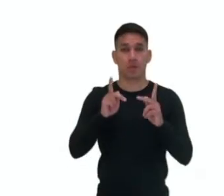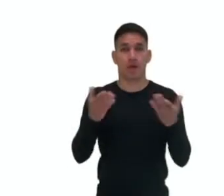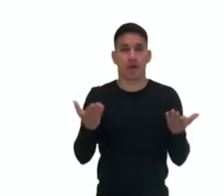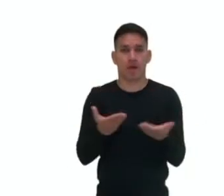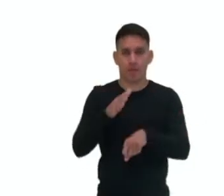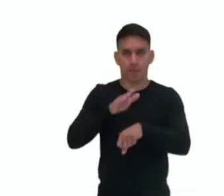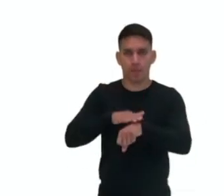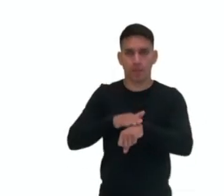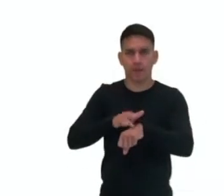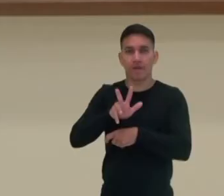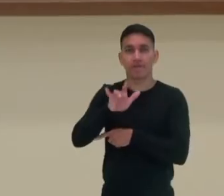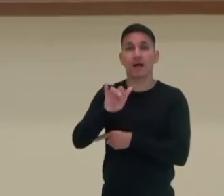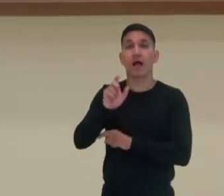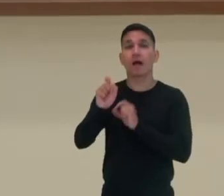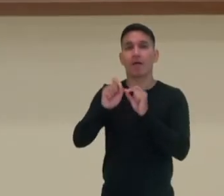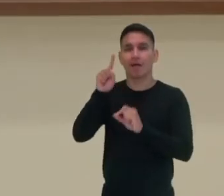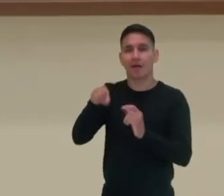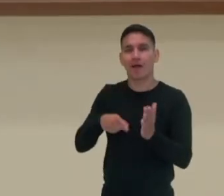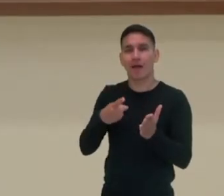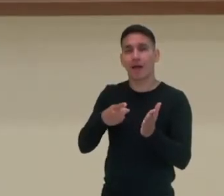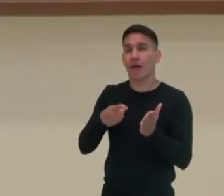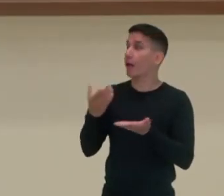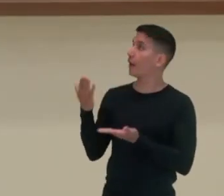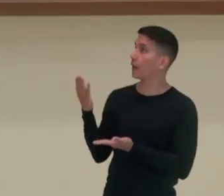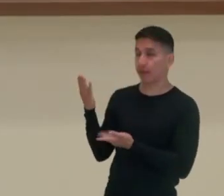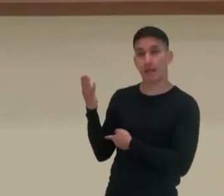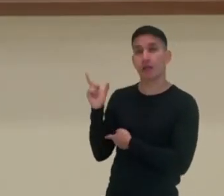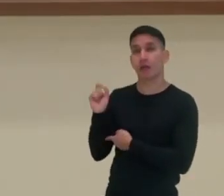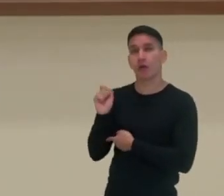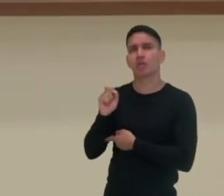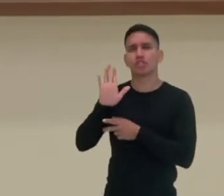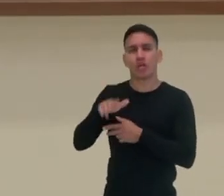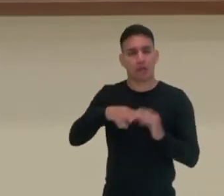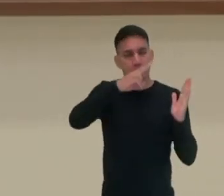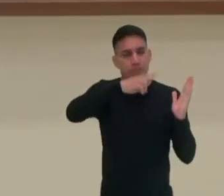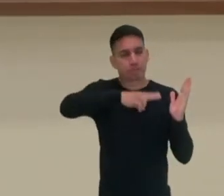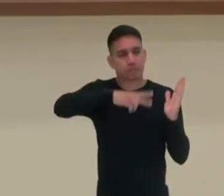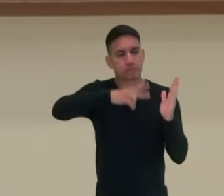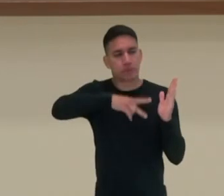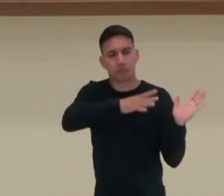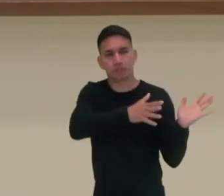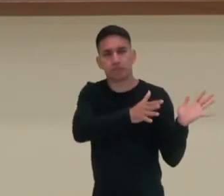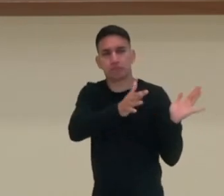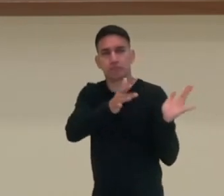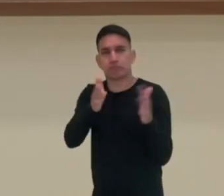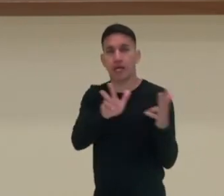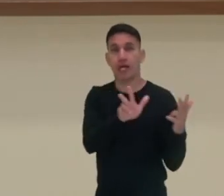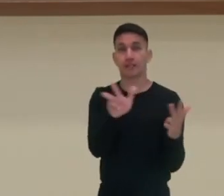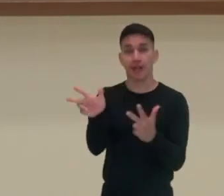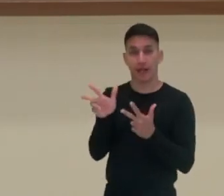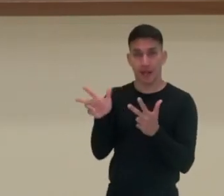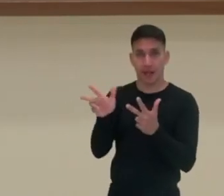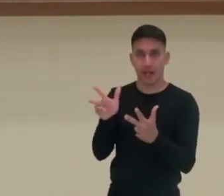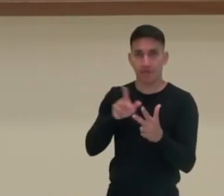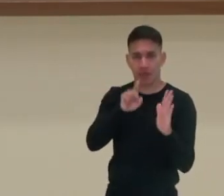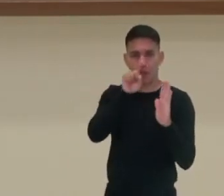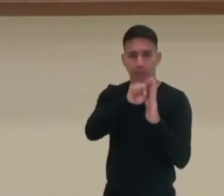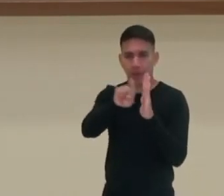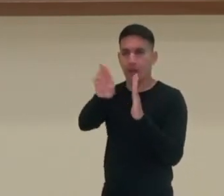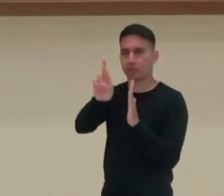Chegamos aqui, então, neste momento, após ter lido a entrevista, né, com as perguntas